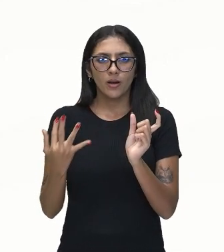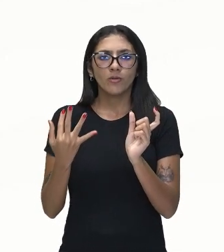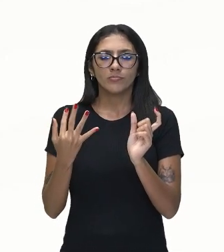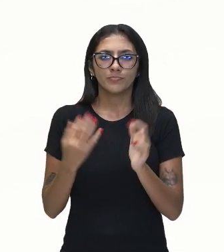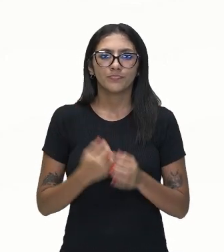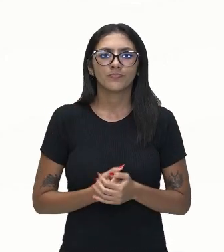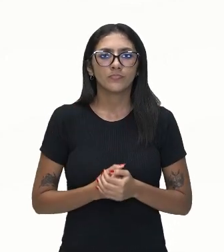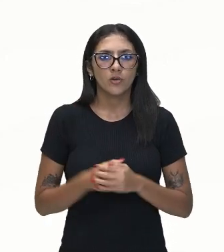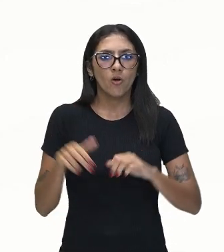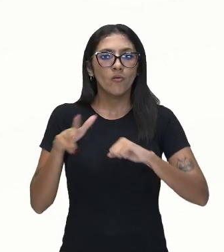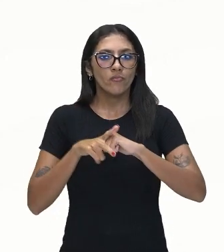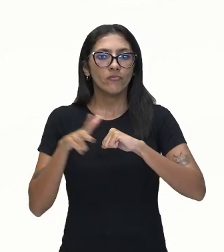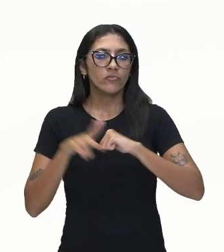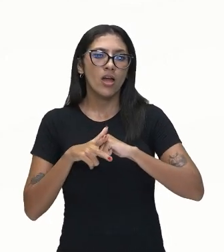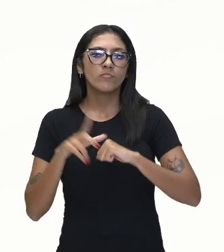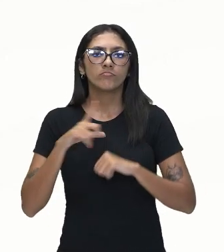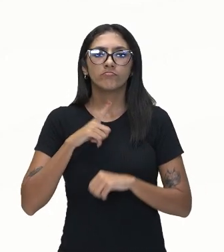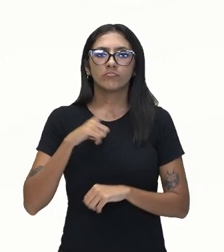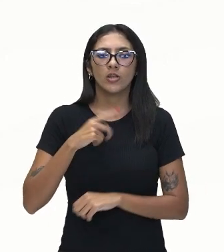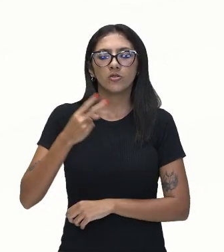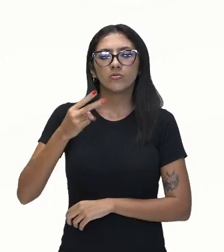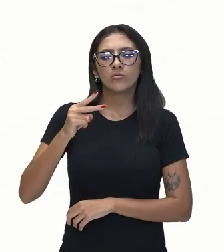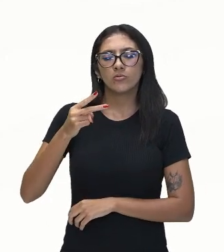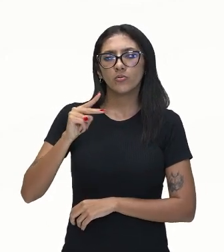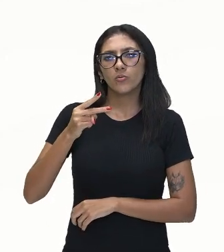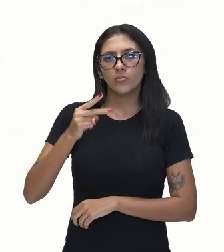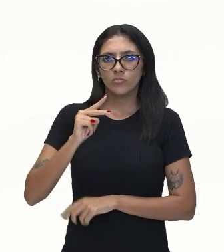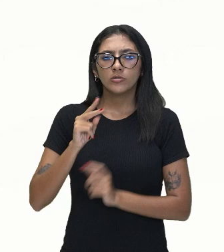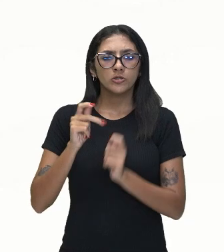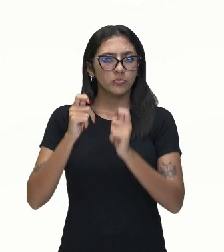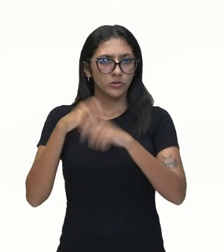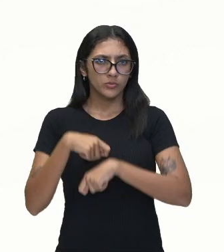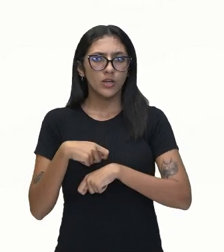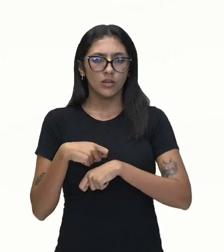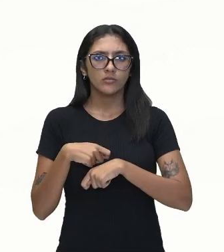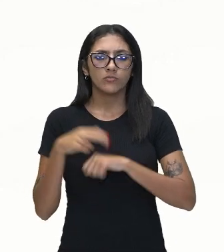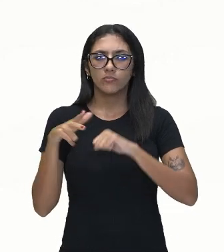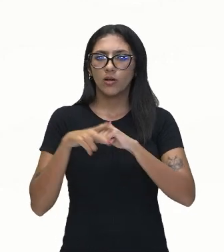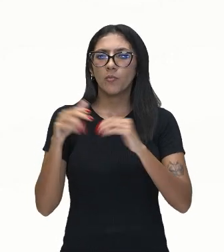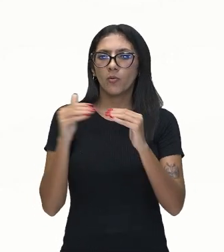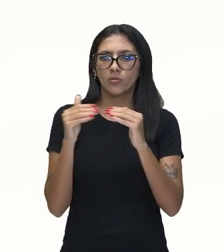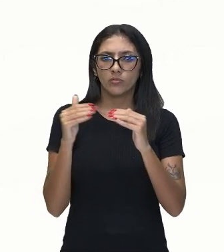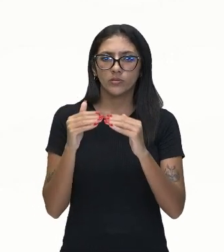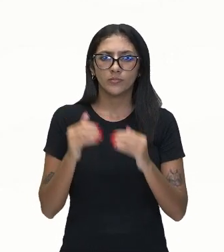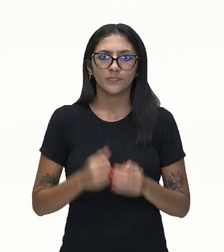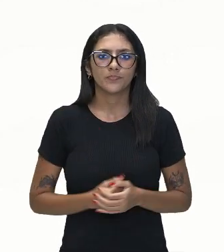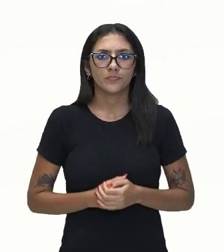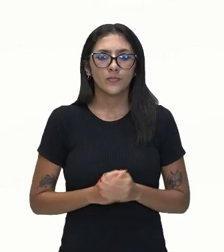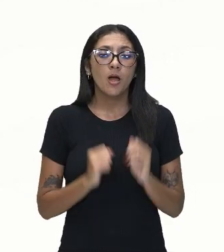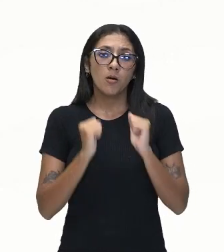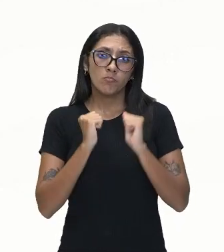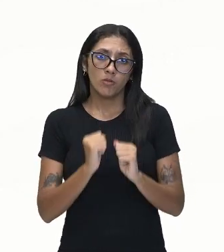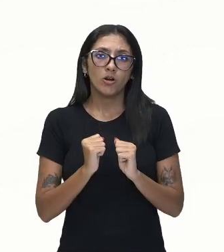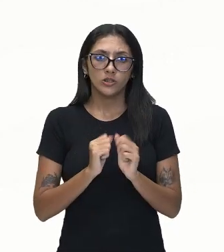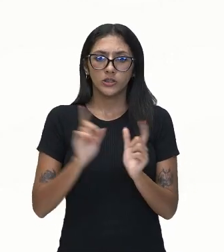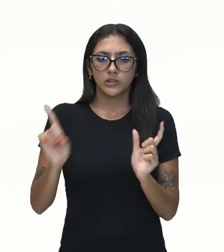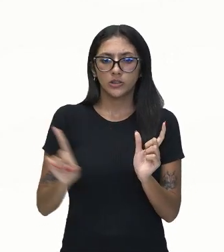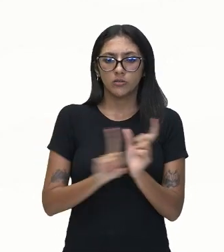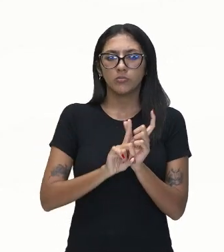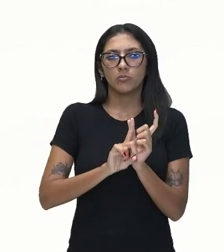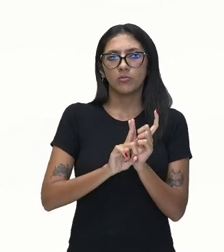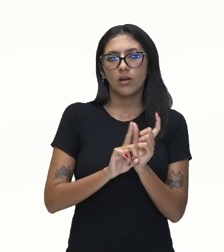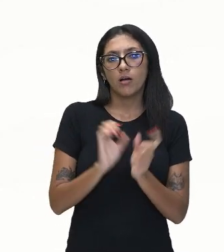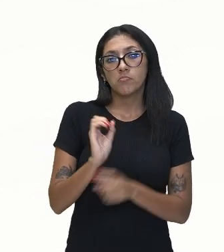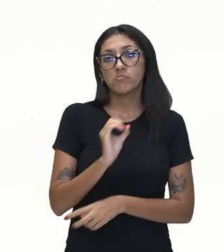verbo, eu tenho duas possibilidades de fazer a concordância verbal. O verbo pode ficar no singular ou